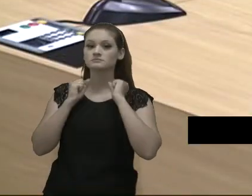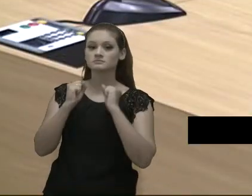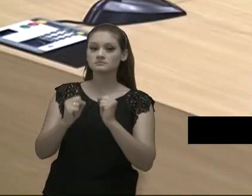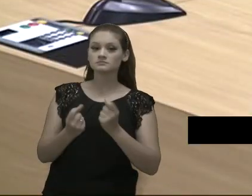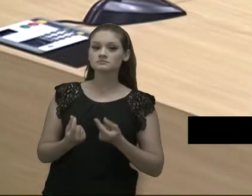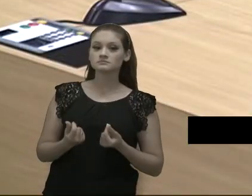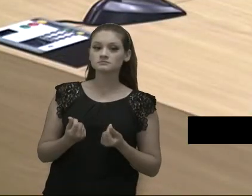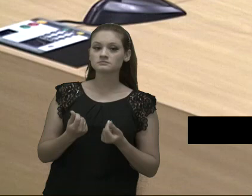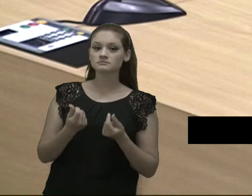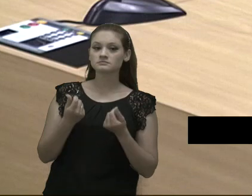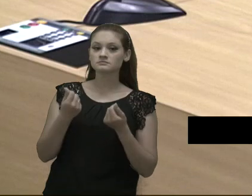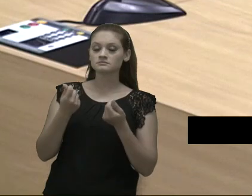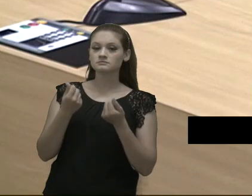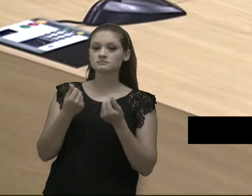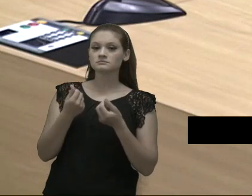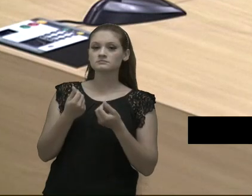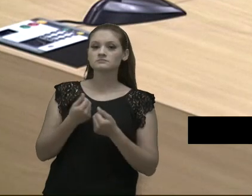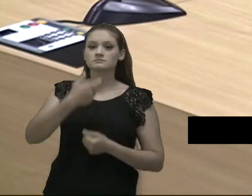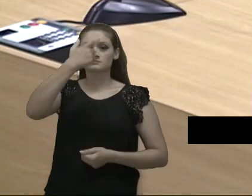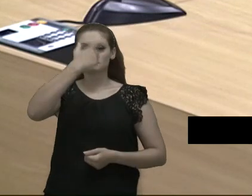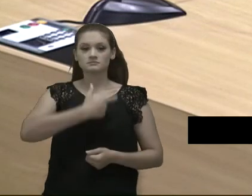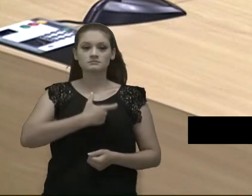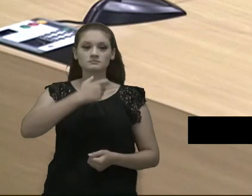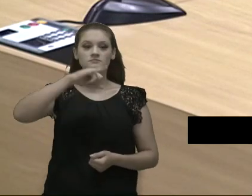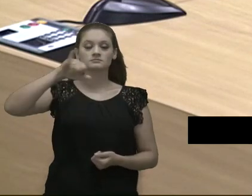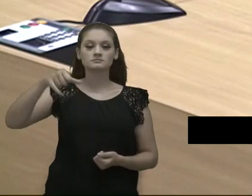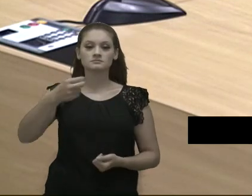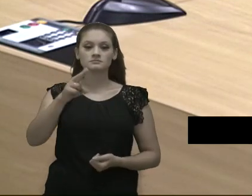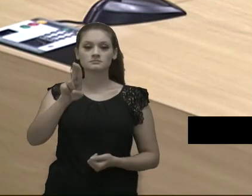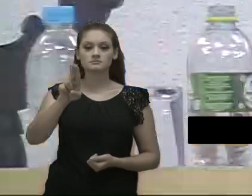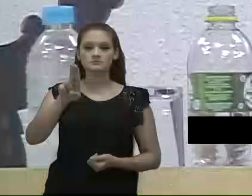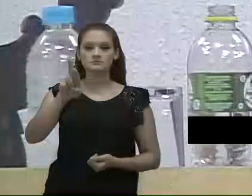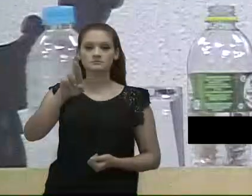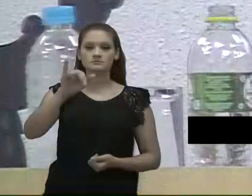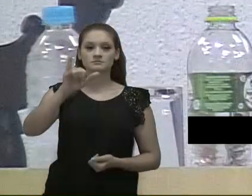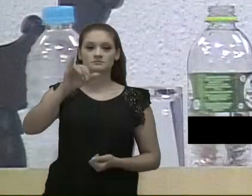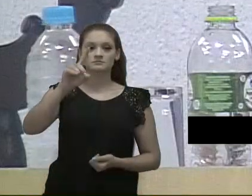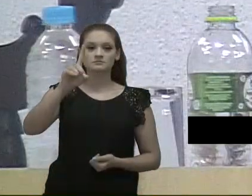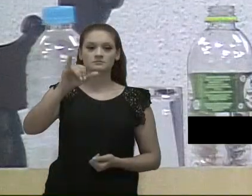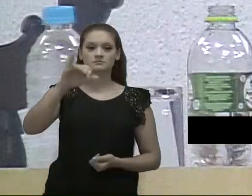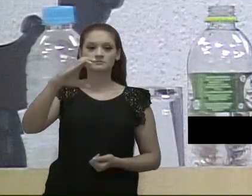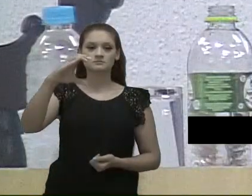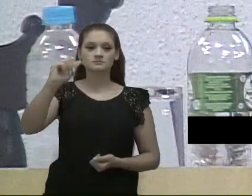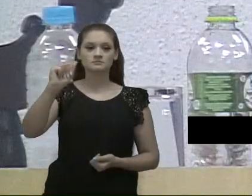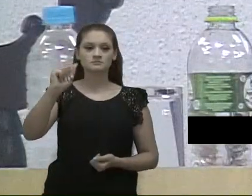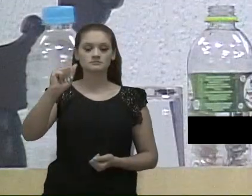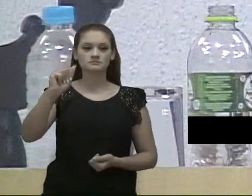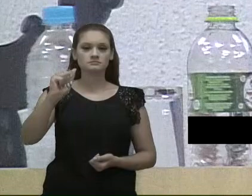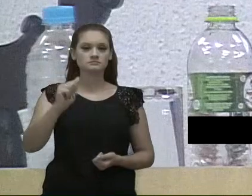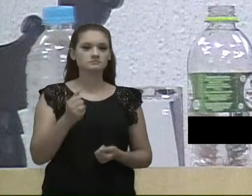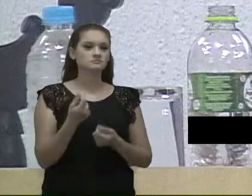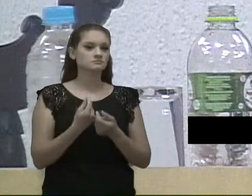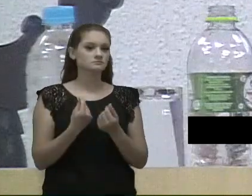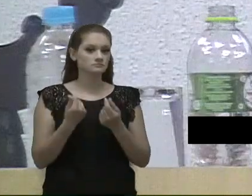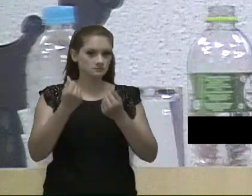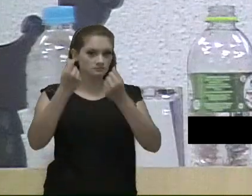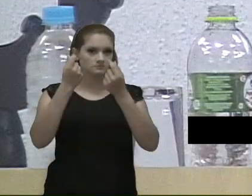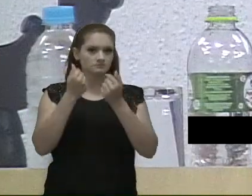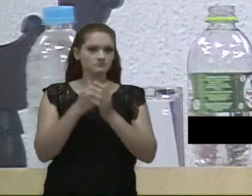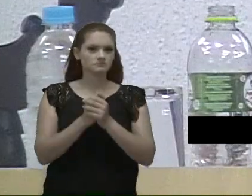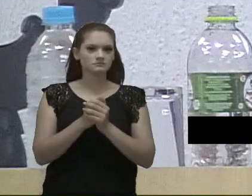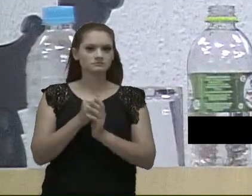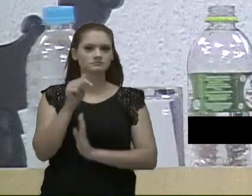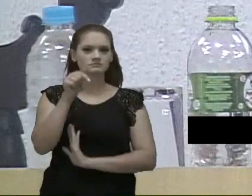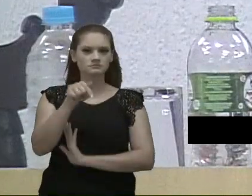receber como pessoa jurídica. Tá. E essa empresa que o senhor tem, o senhor recebe